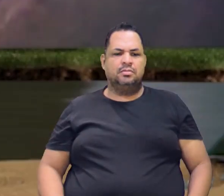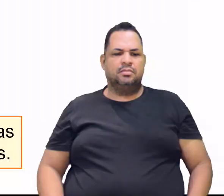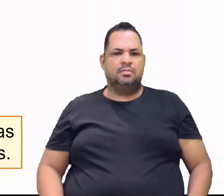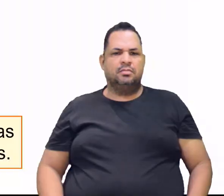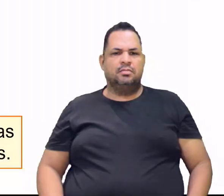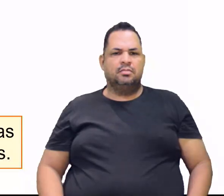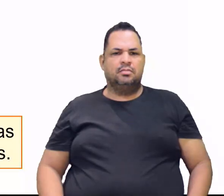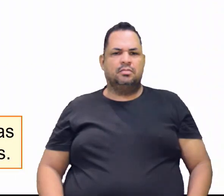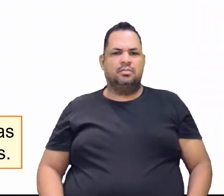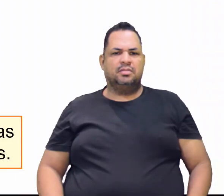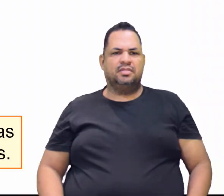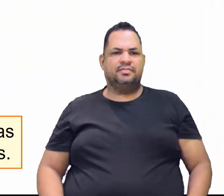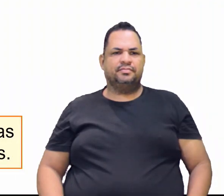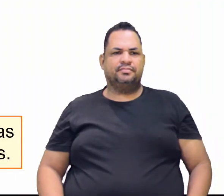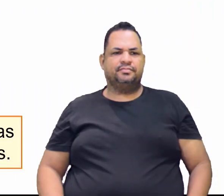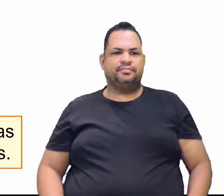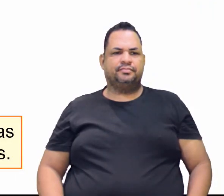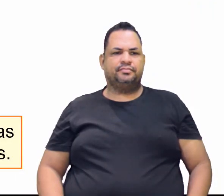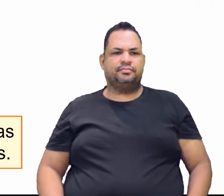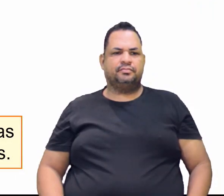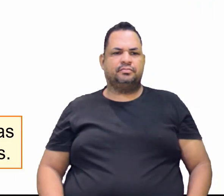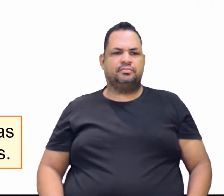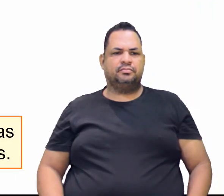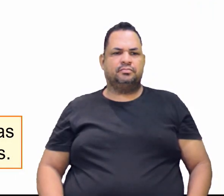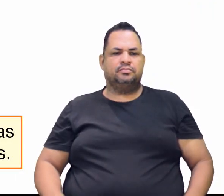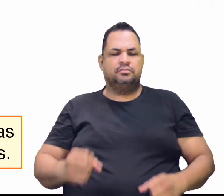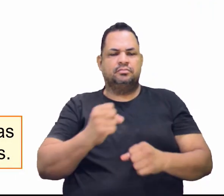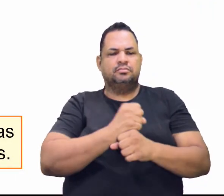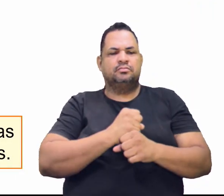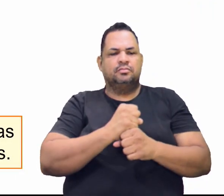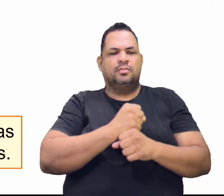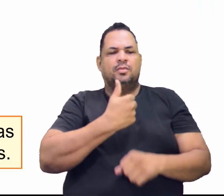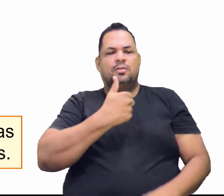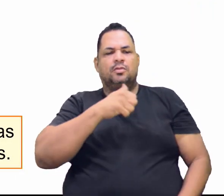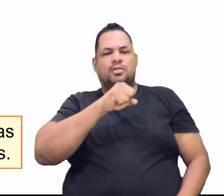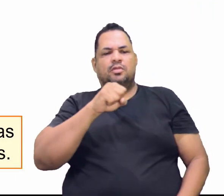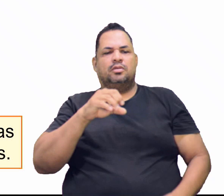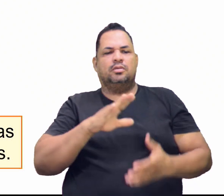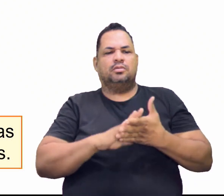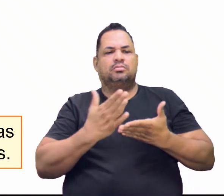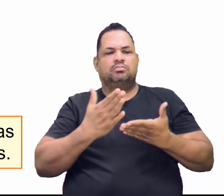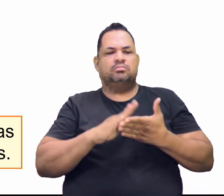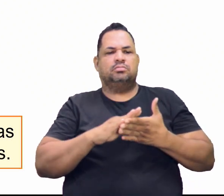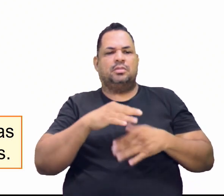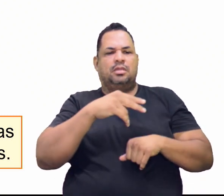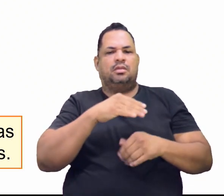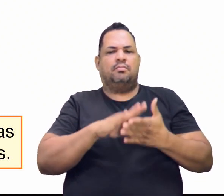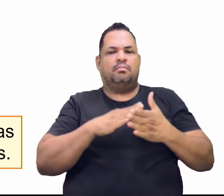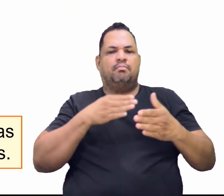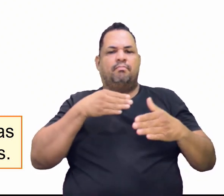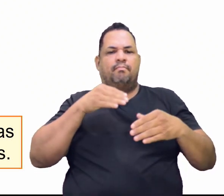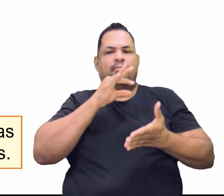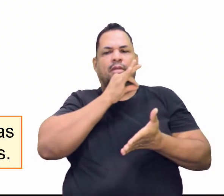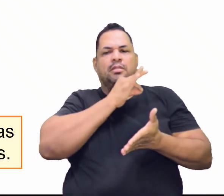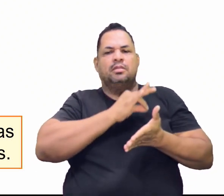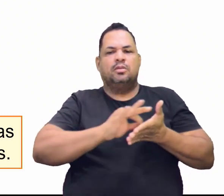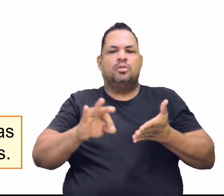tela. Olha aí. Em 81, acertou praça. Em 85, matriculou-se na escola